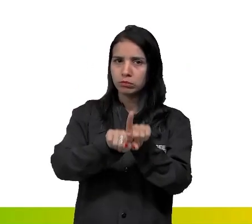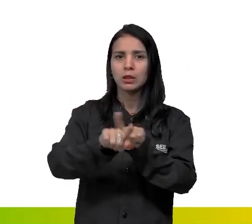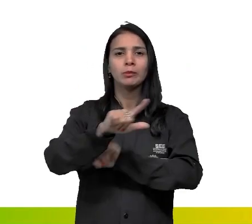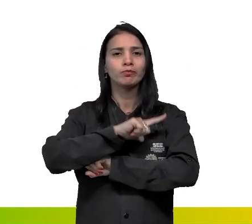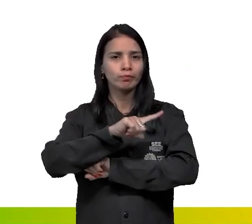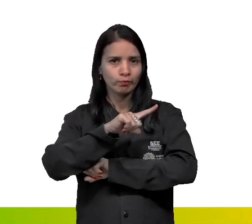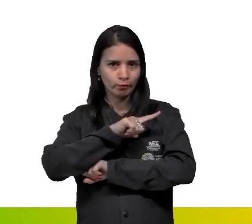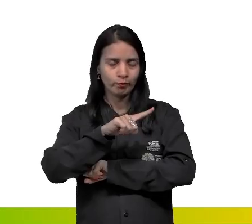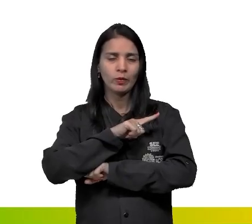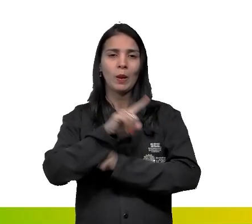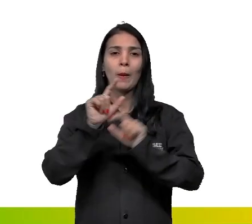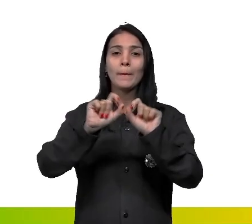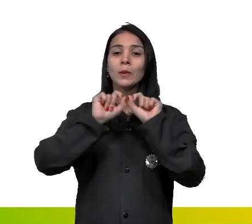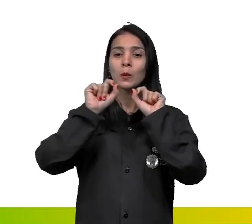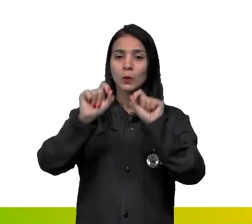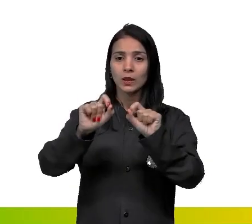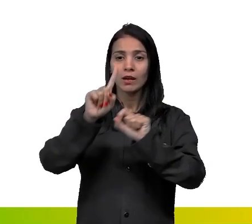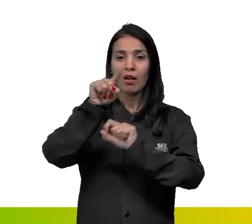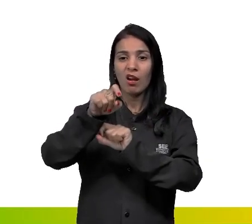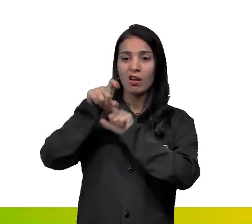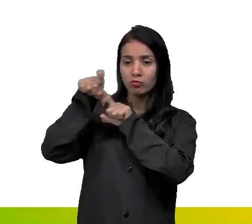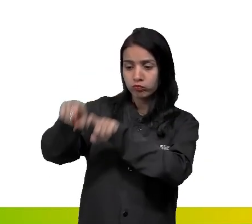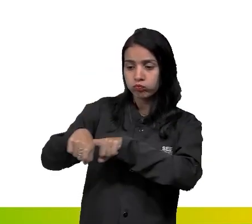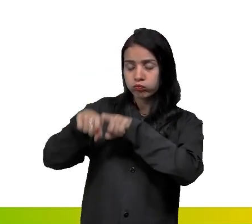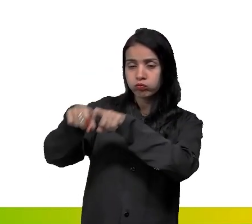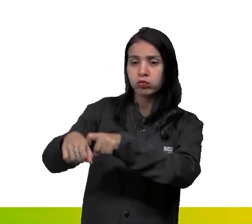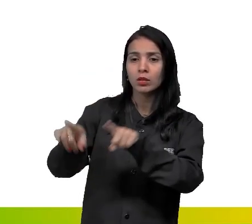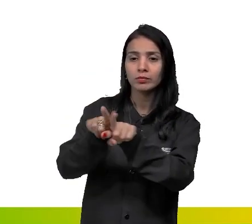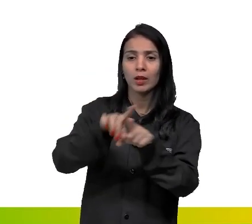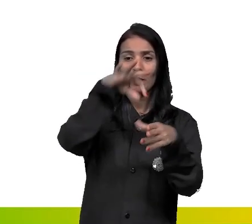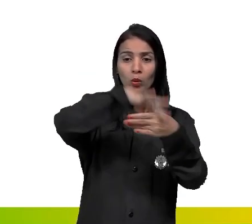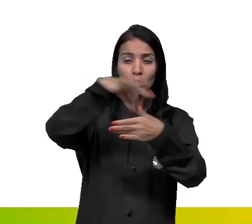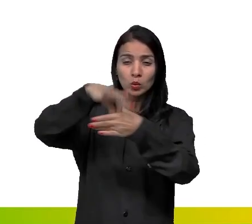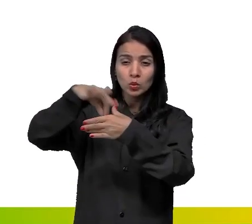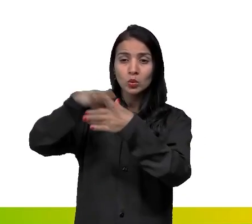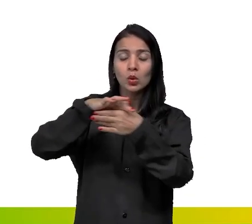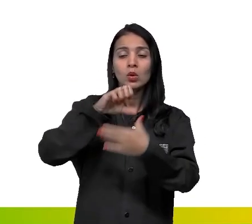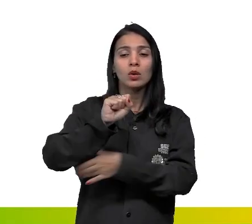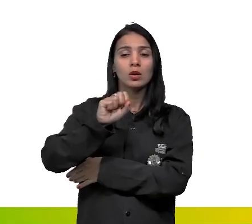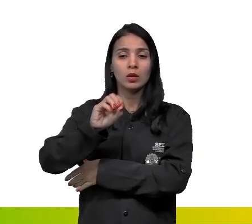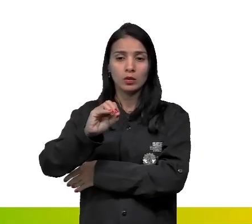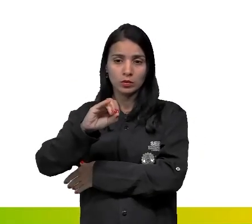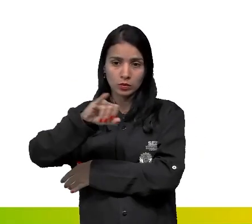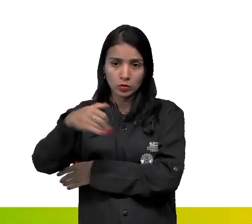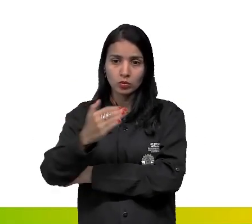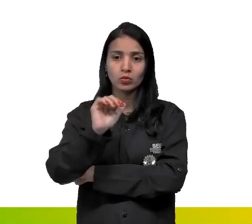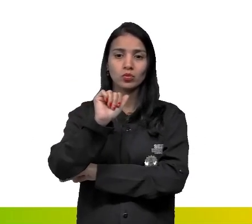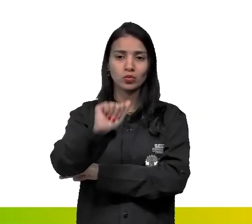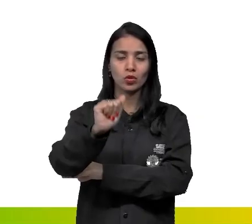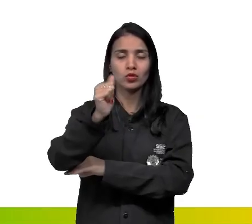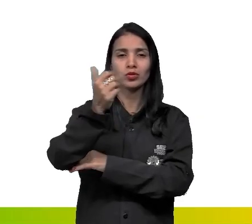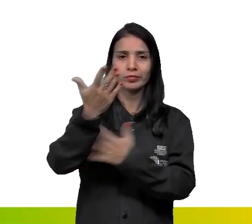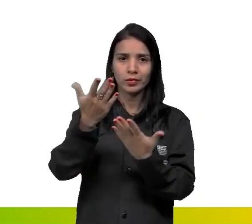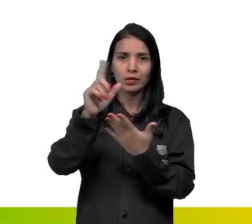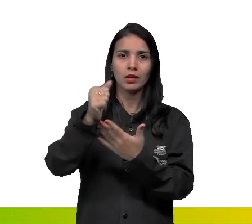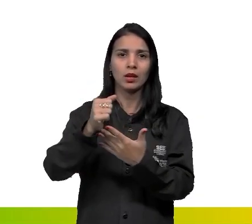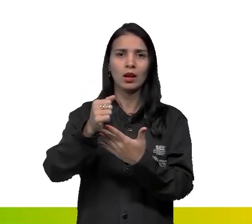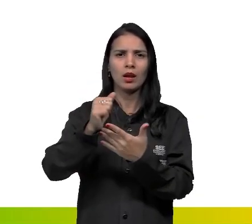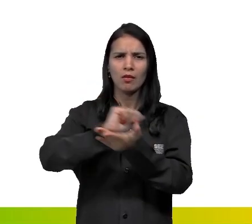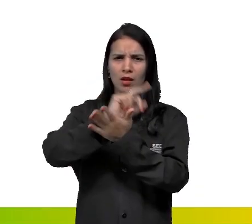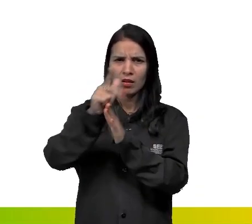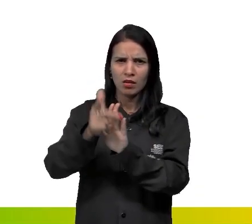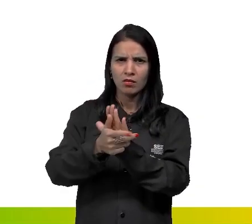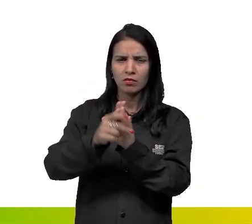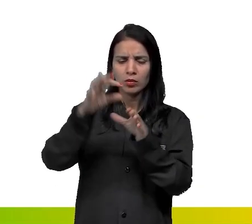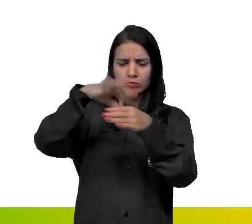a agropecuária e o cultivo da soja. Hoje é a principal ameaça aí do bioma do